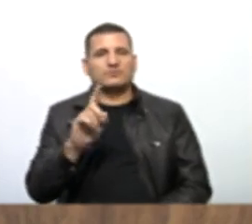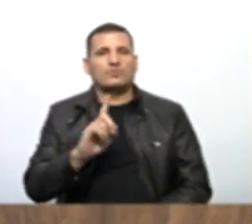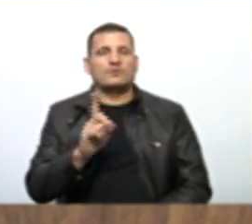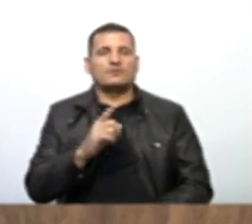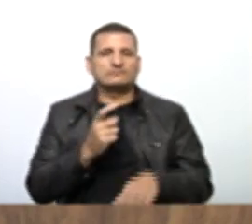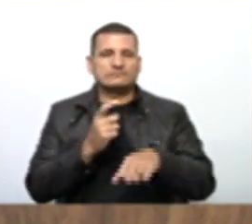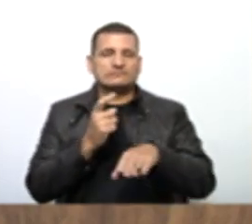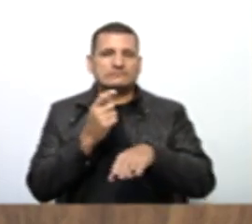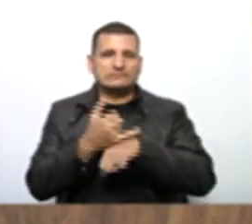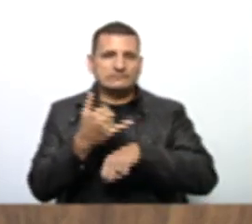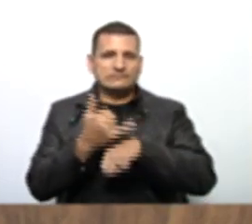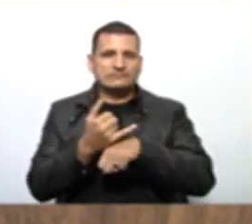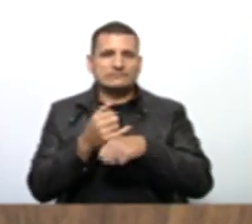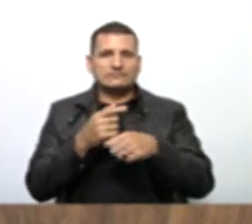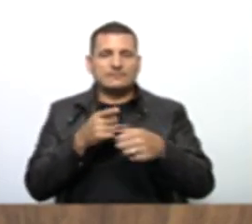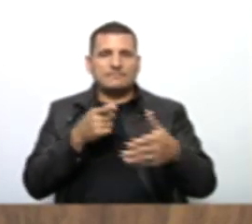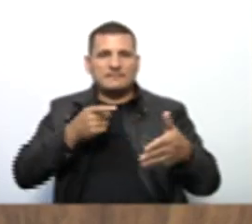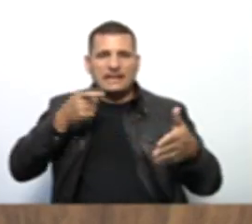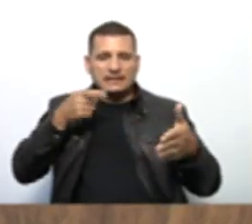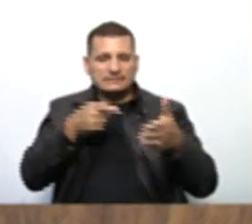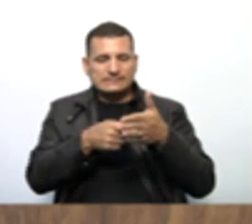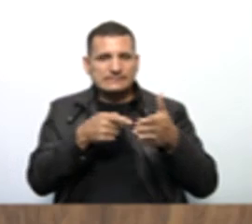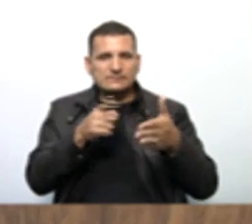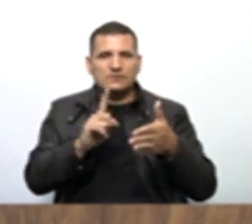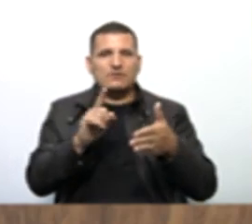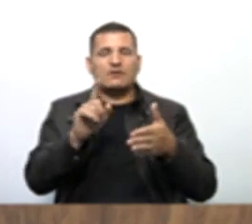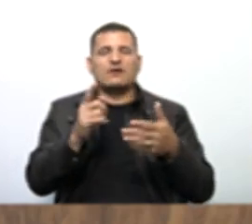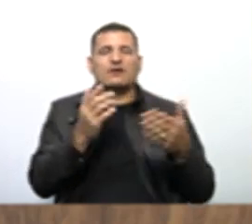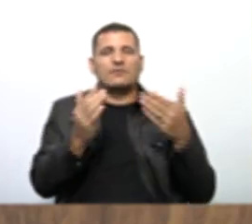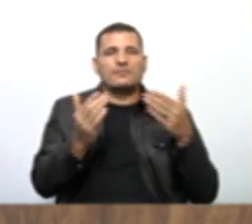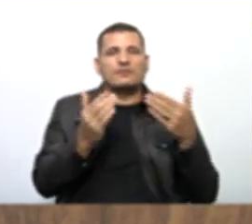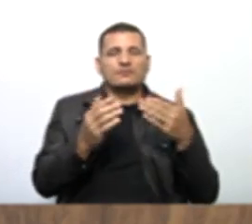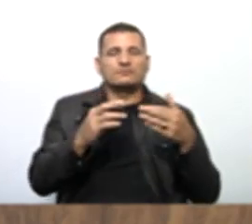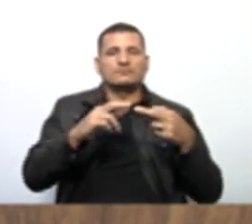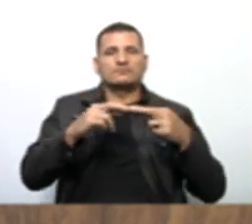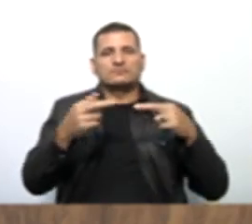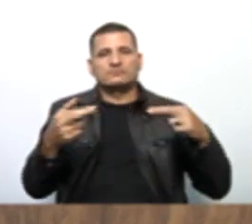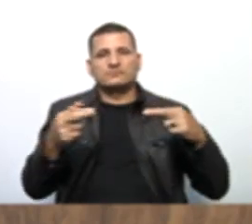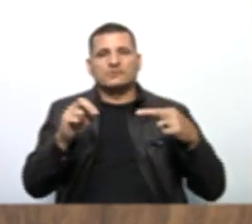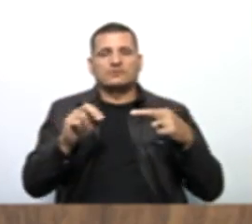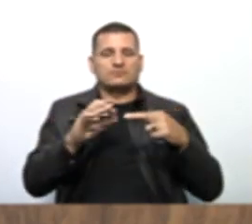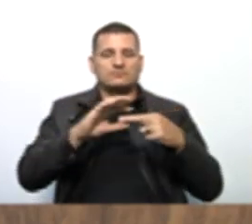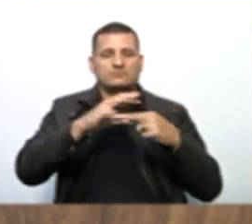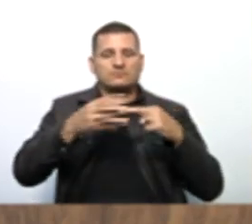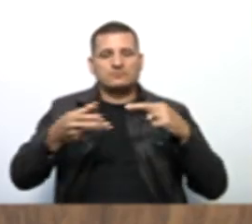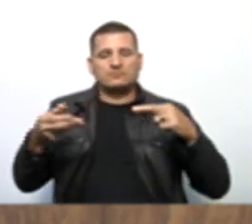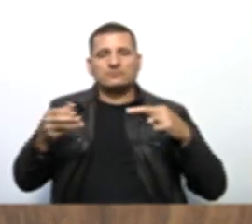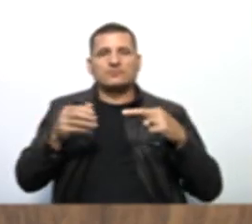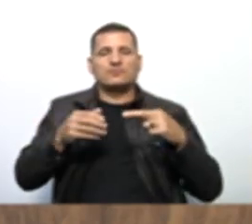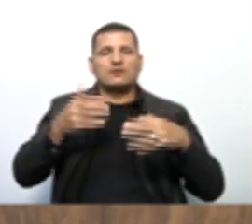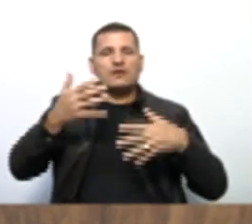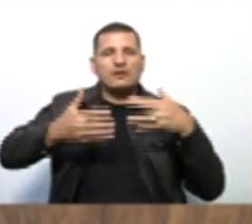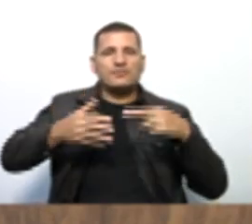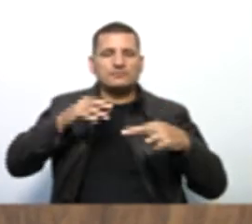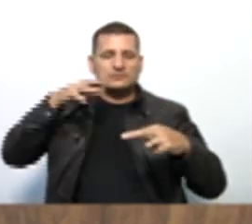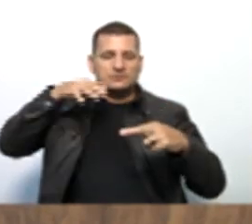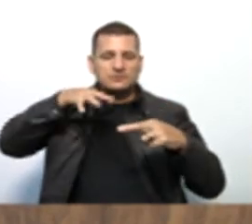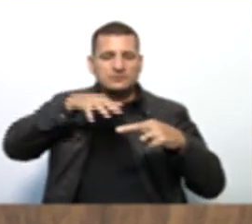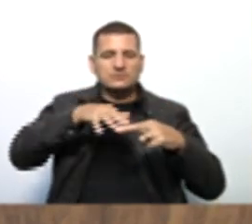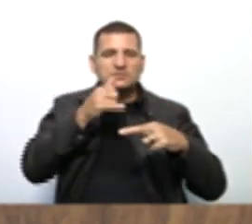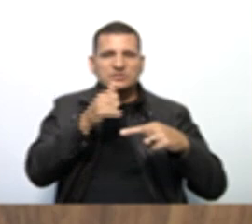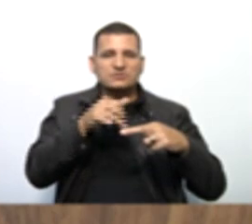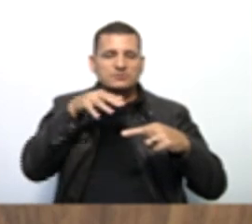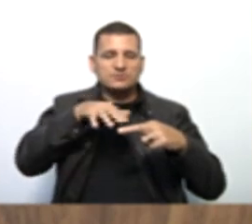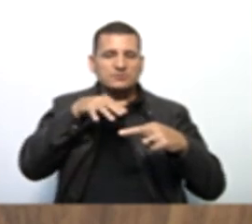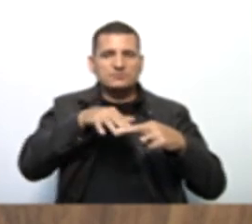blindagem para dar uma proteção em relação a interferências eletromagnéticas que a gente tem nos cabos o ie6 companhar